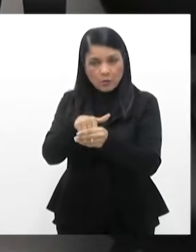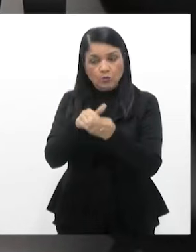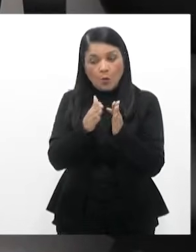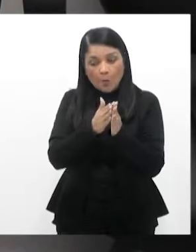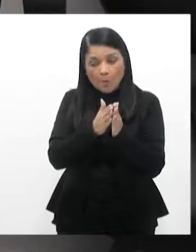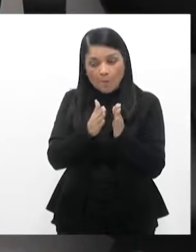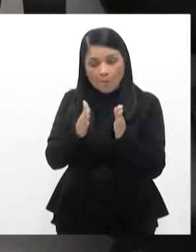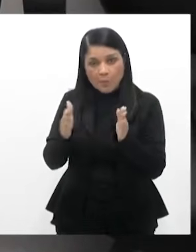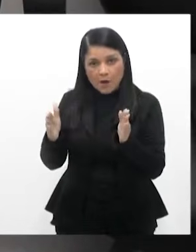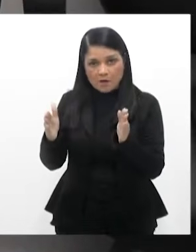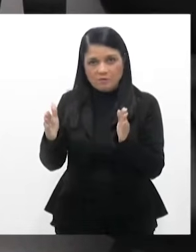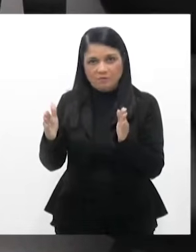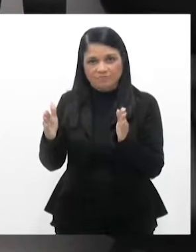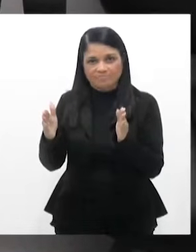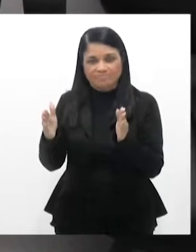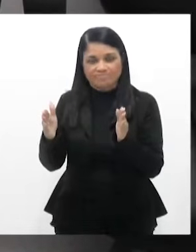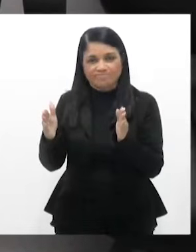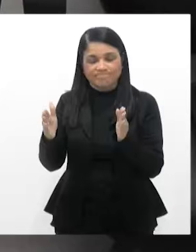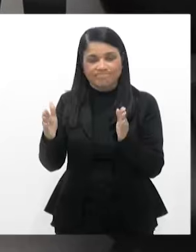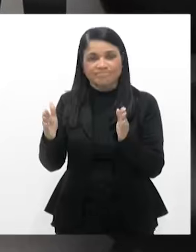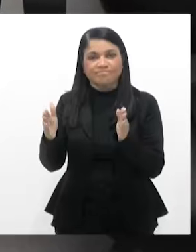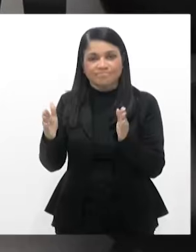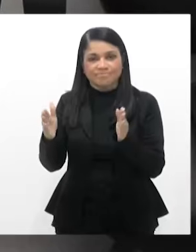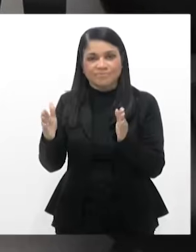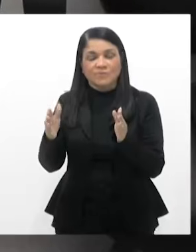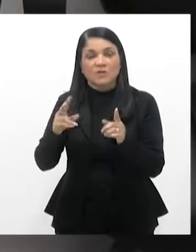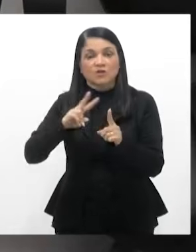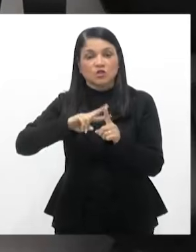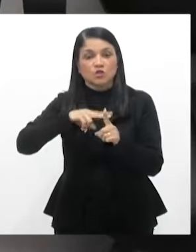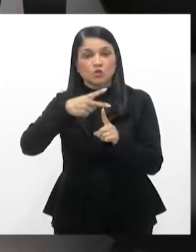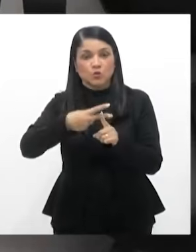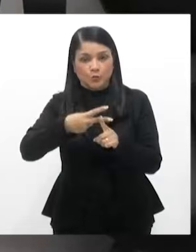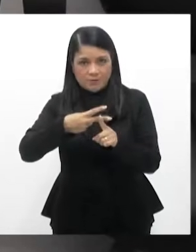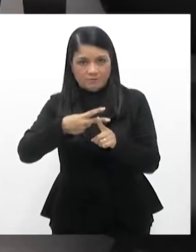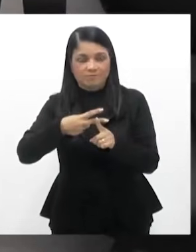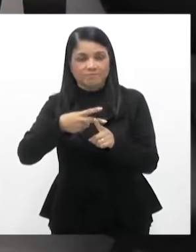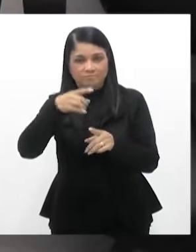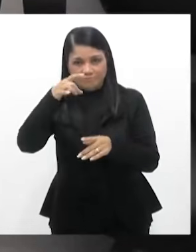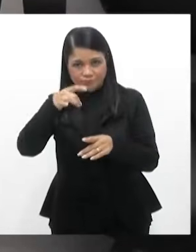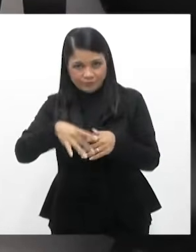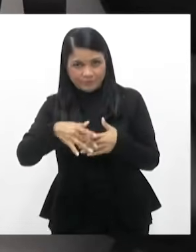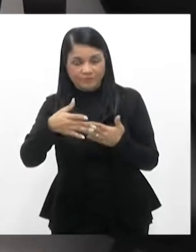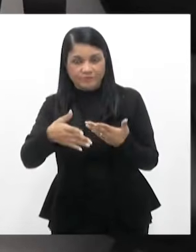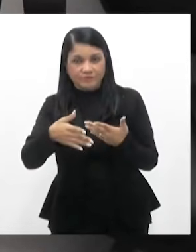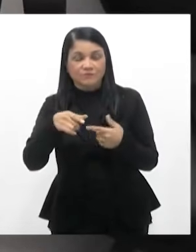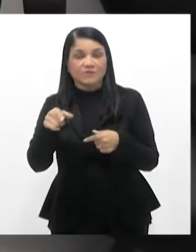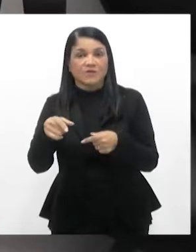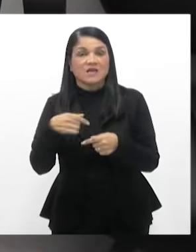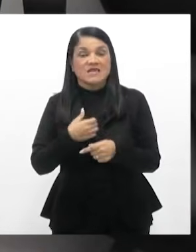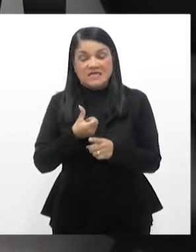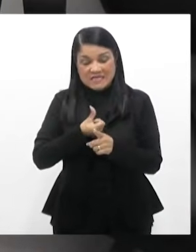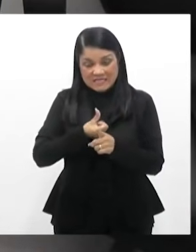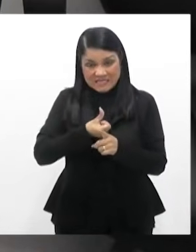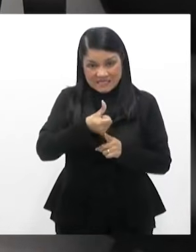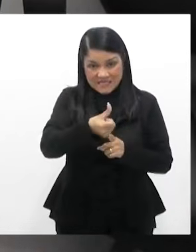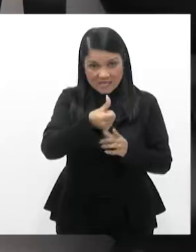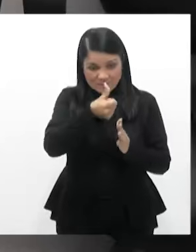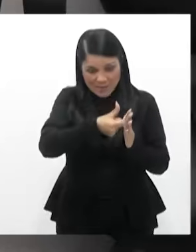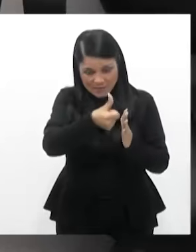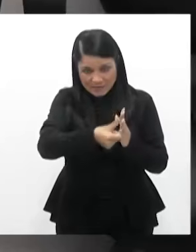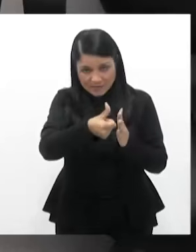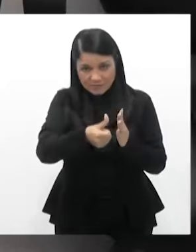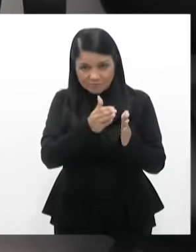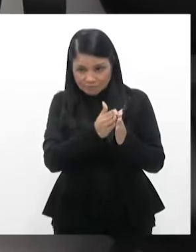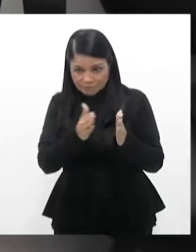prazo imprevisível, que é a vacância. O prazo tradicional de 6 meses,